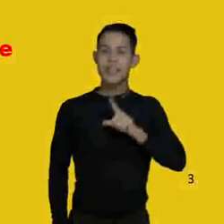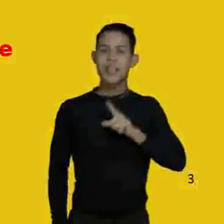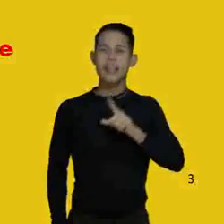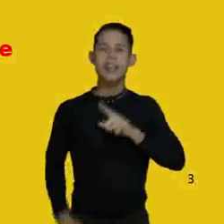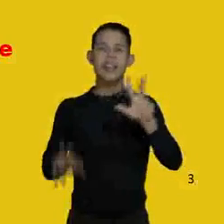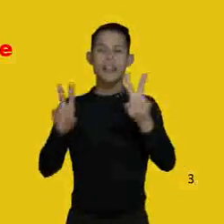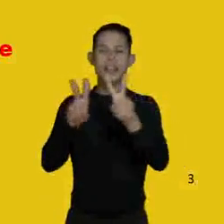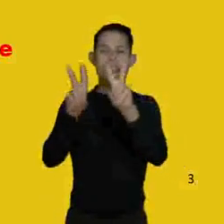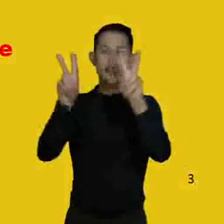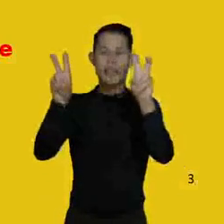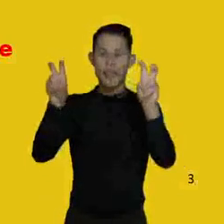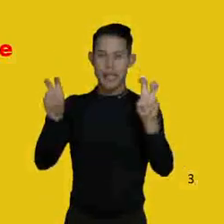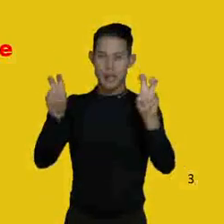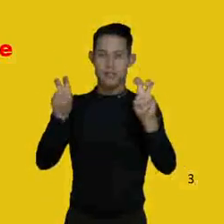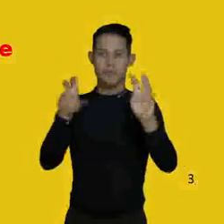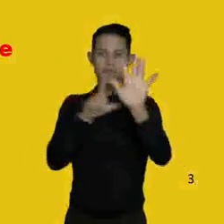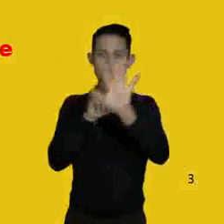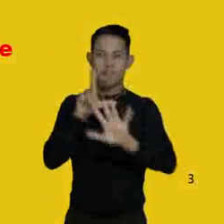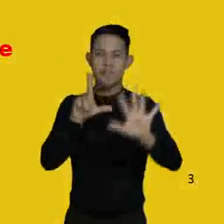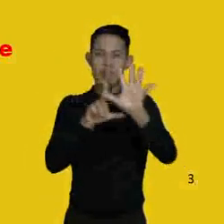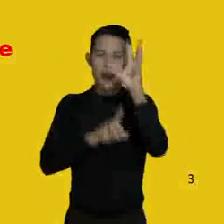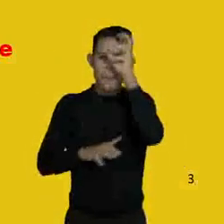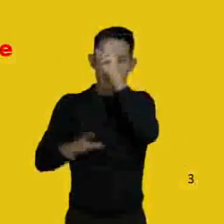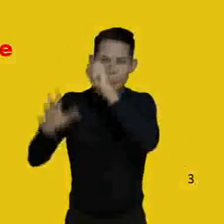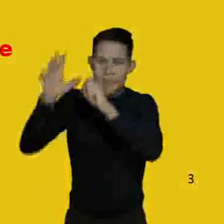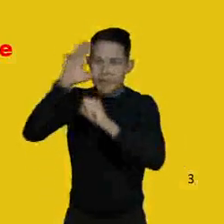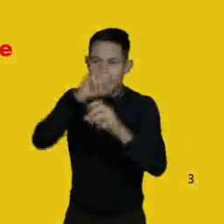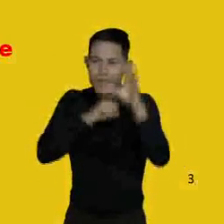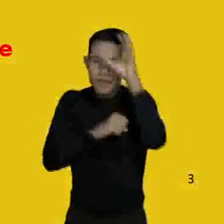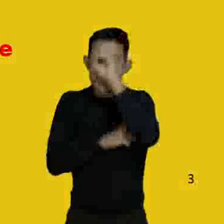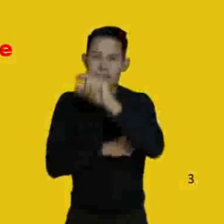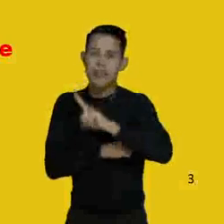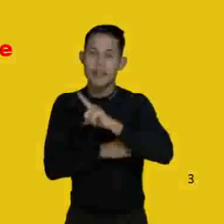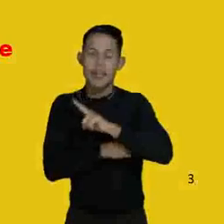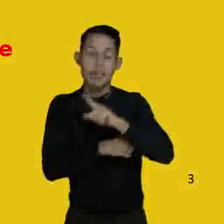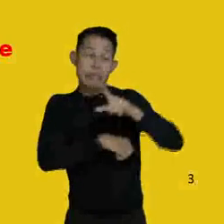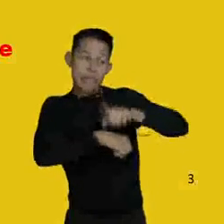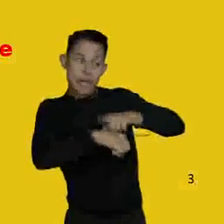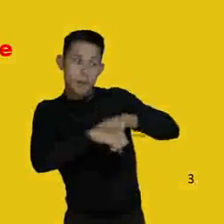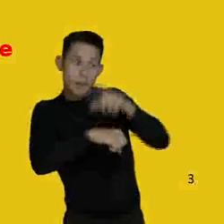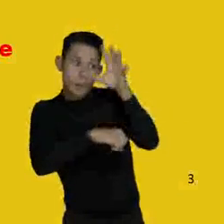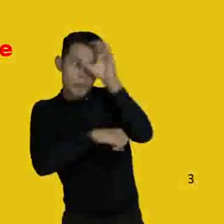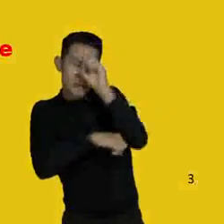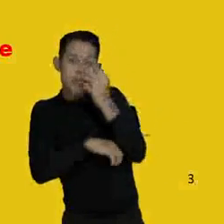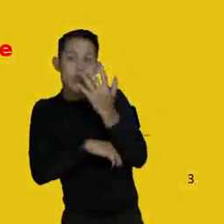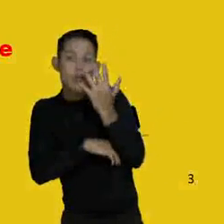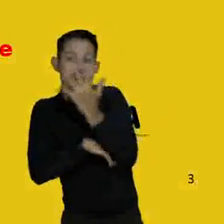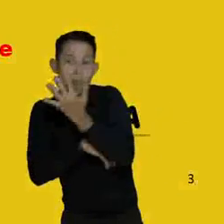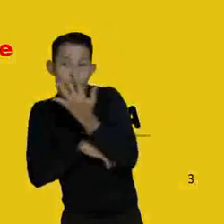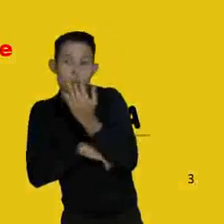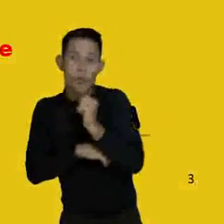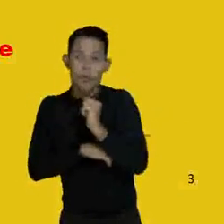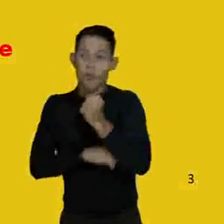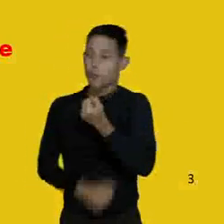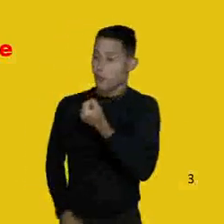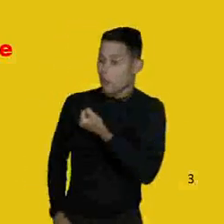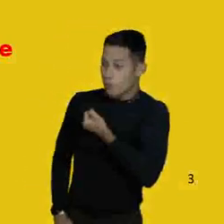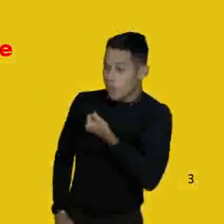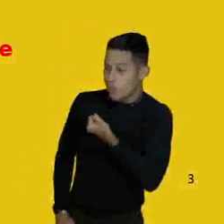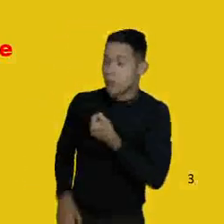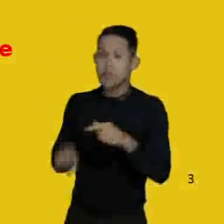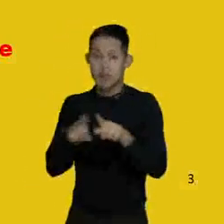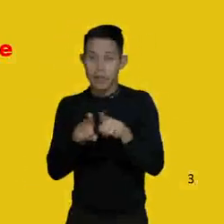onde assim tem o tempo para aprender números o tempo para cor o tempo para aprender até um segundo idioma e eles têm as